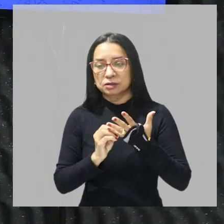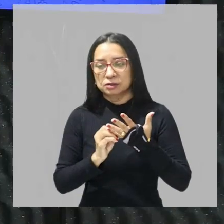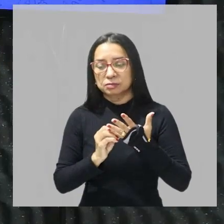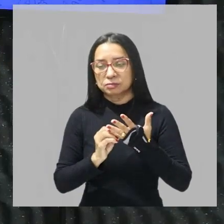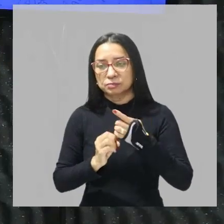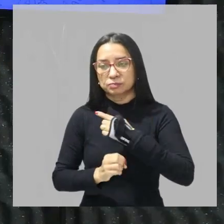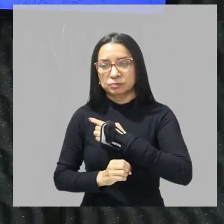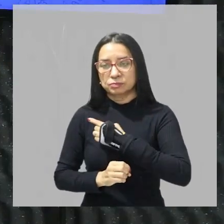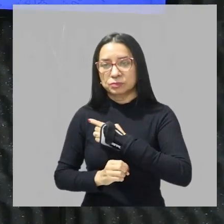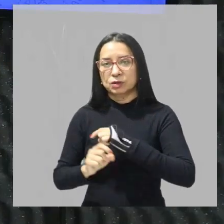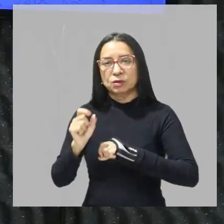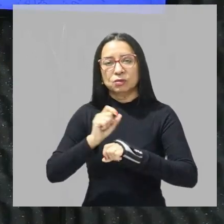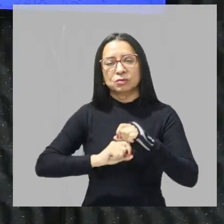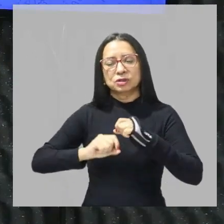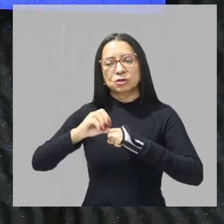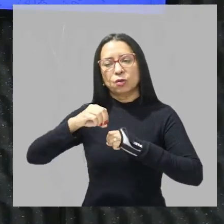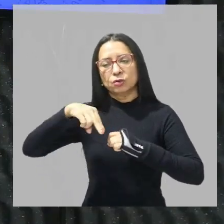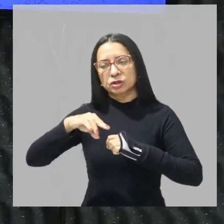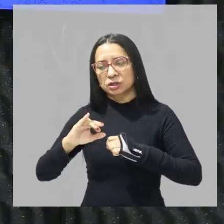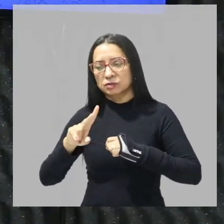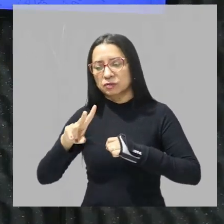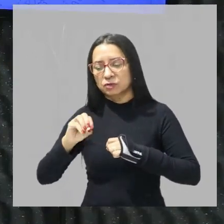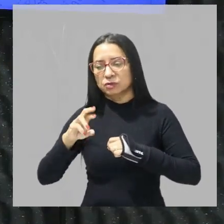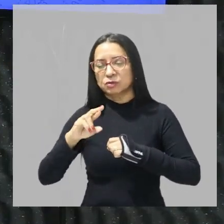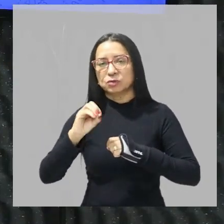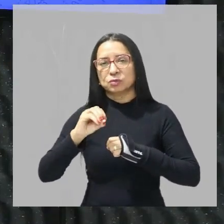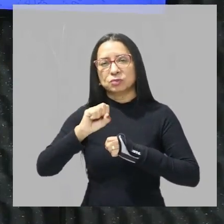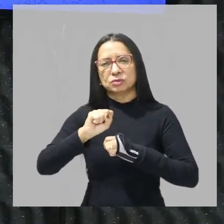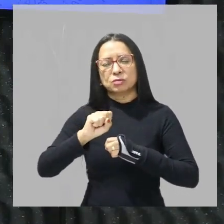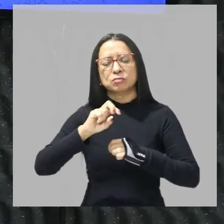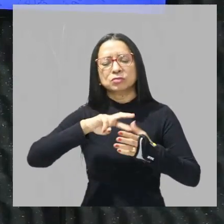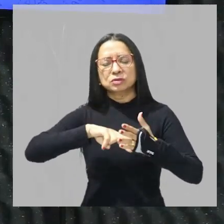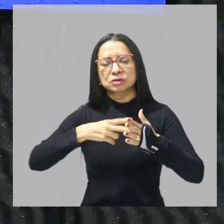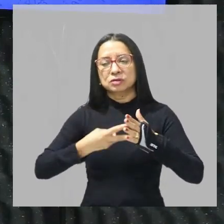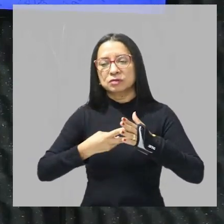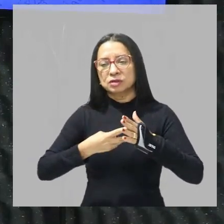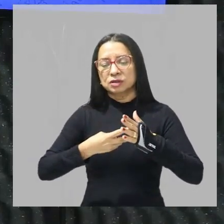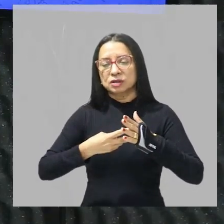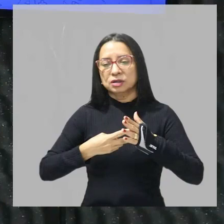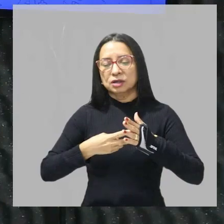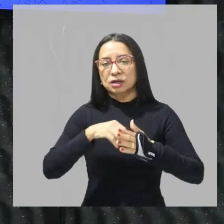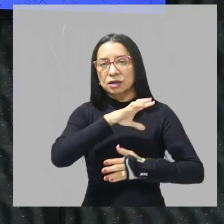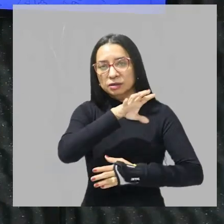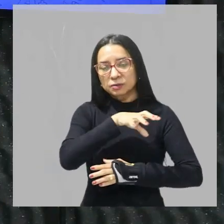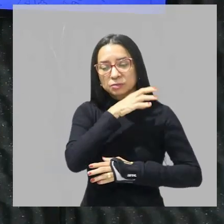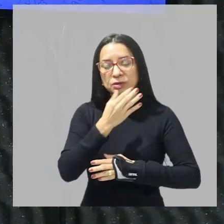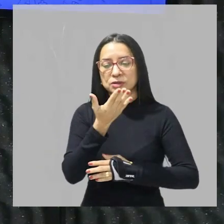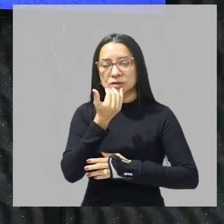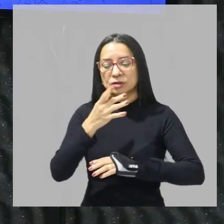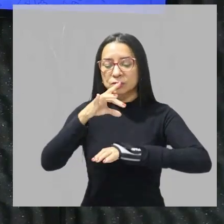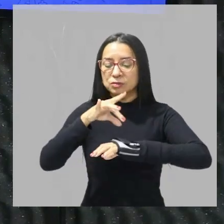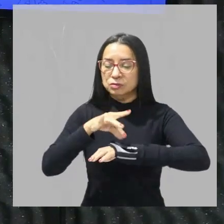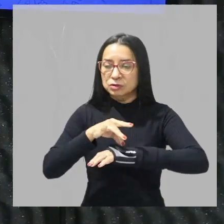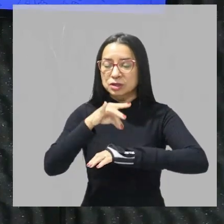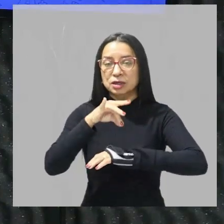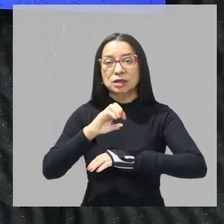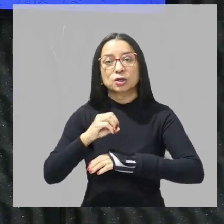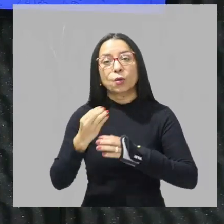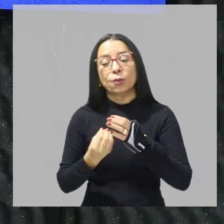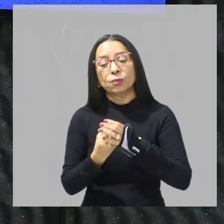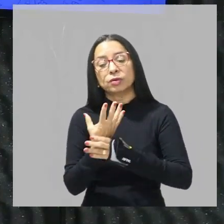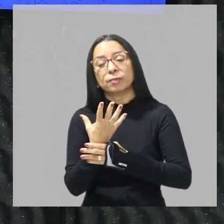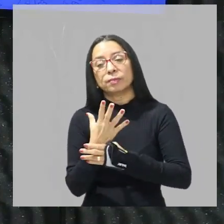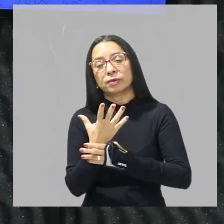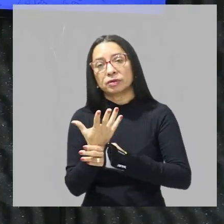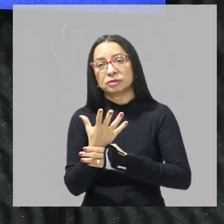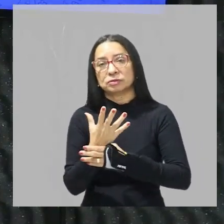são onívoros? Animais ou organismos que se alimentam tanto de carne, ele se alimenta de carne, ou de planta, ou de